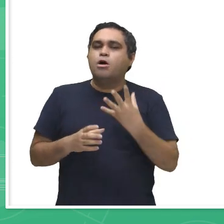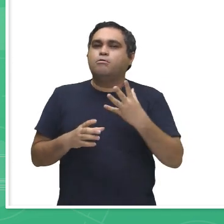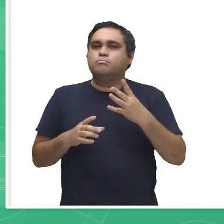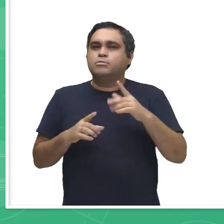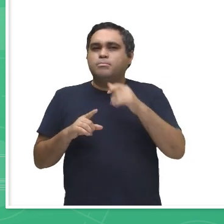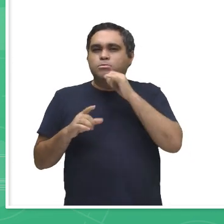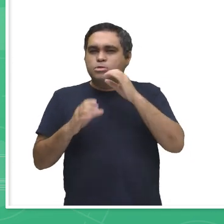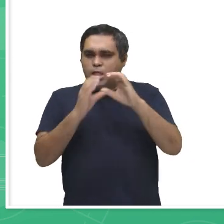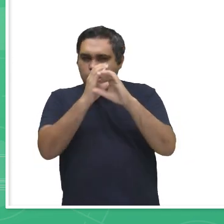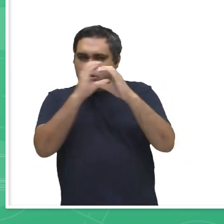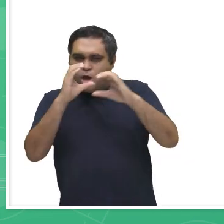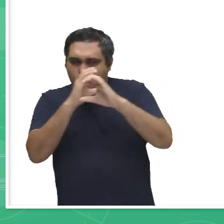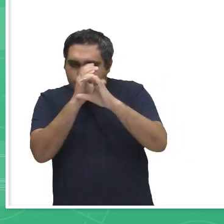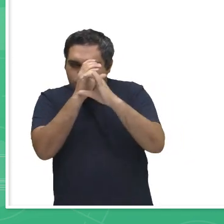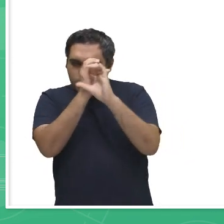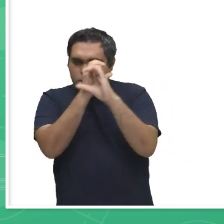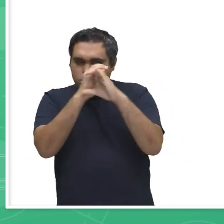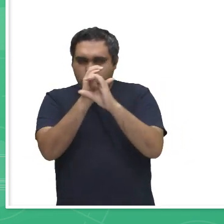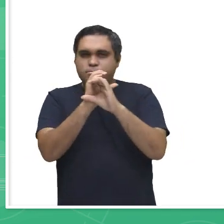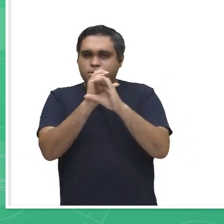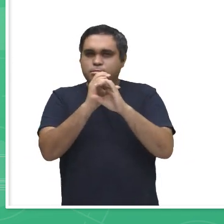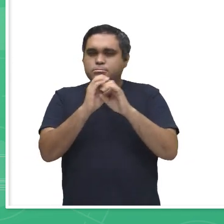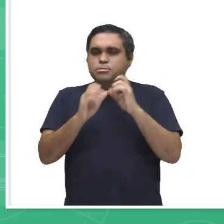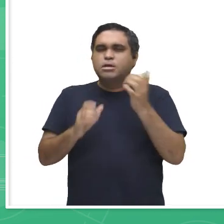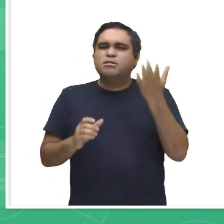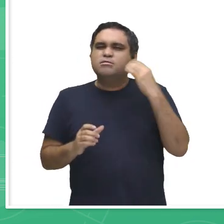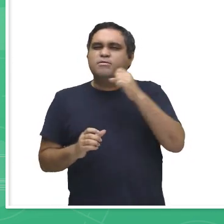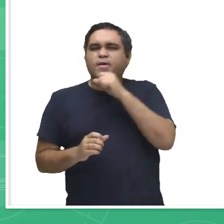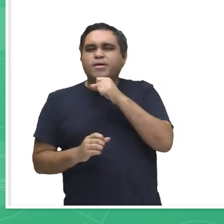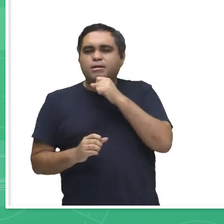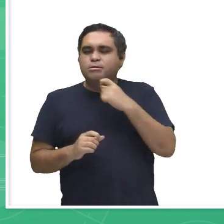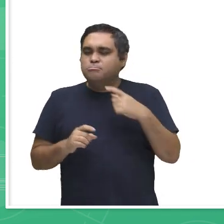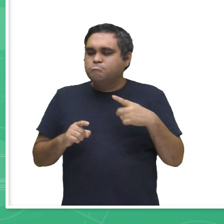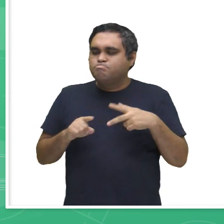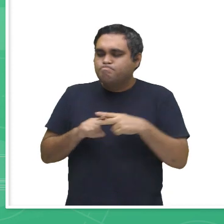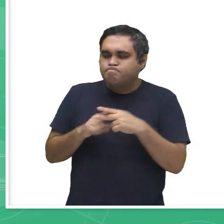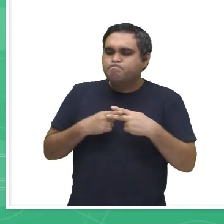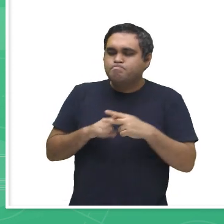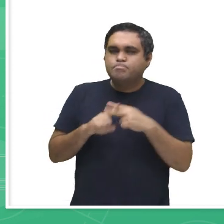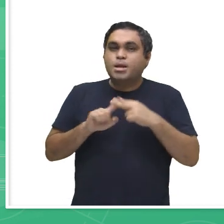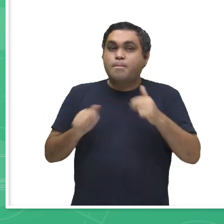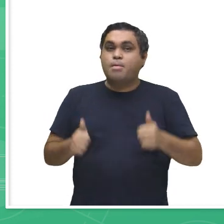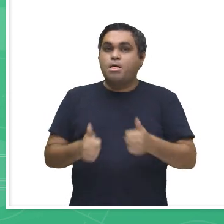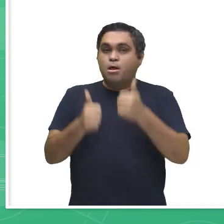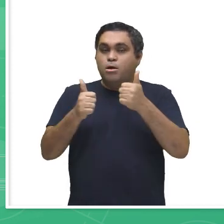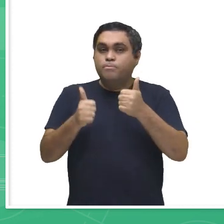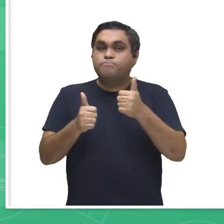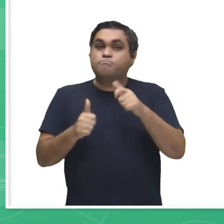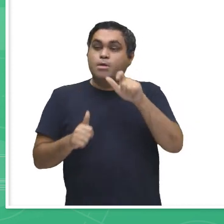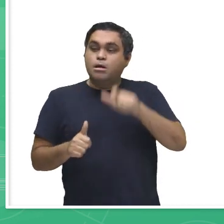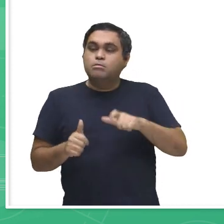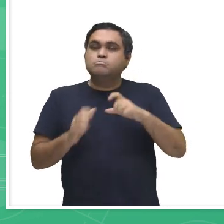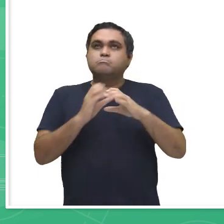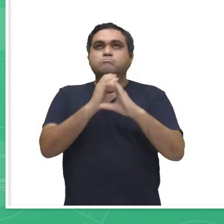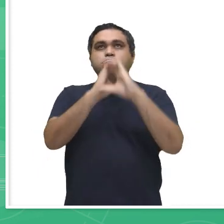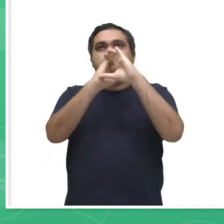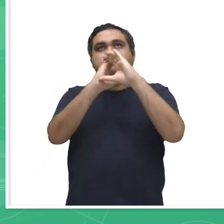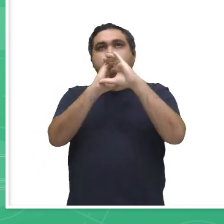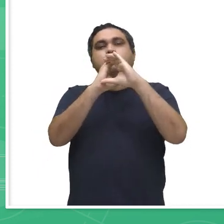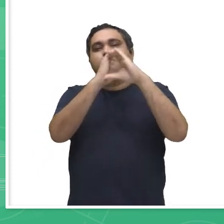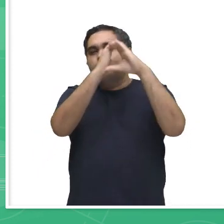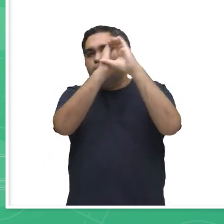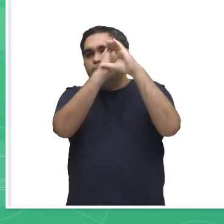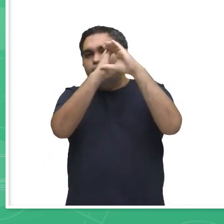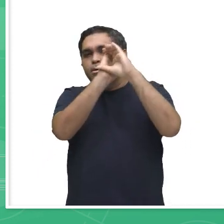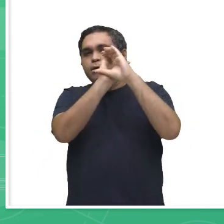natureza, tá? Começou a observar melhor os fenômenos. E aí, Galileu, o que o Galileu faz? Galileu diz, olha,